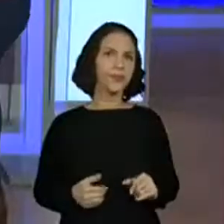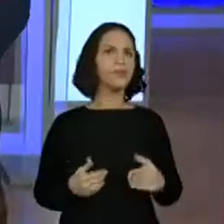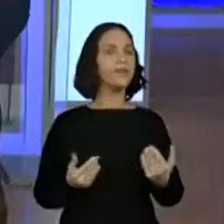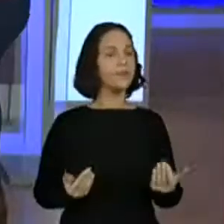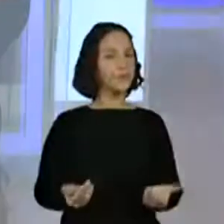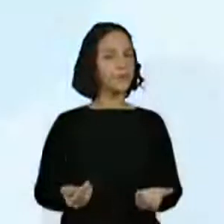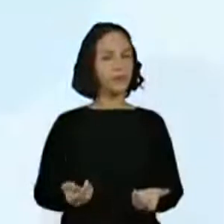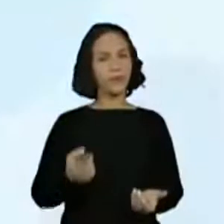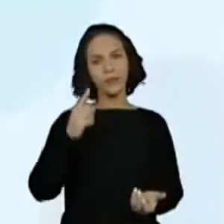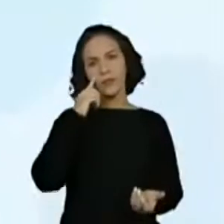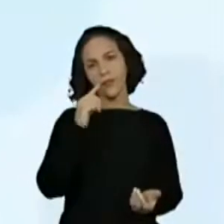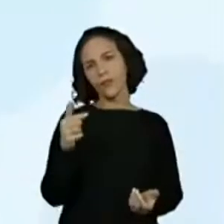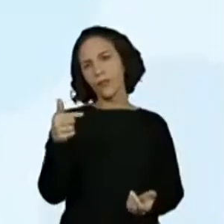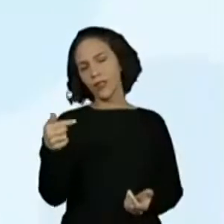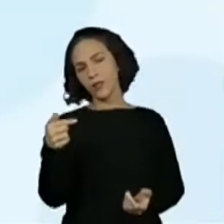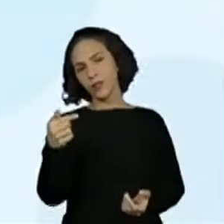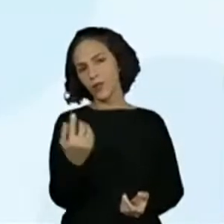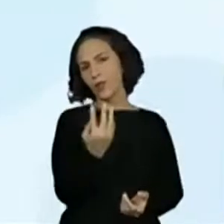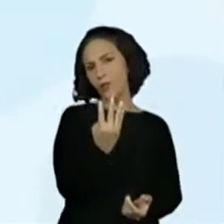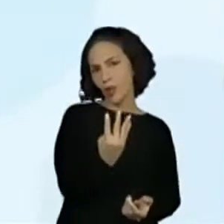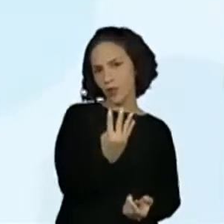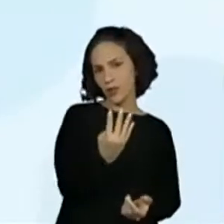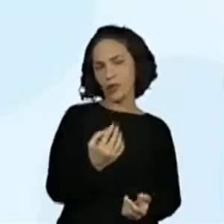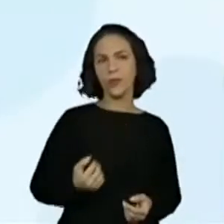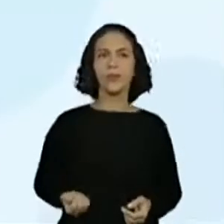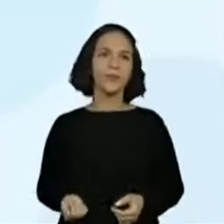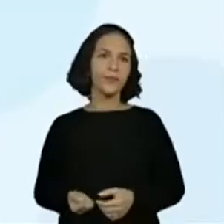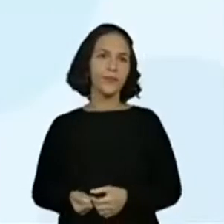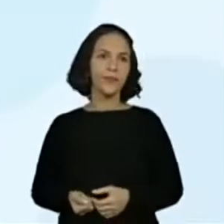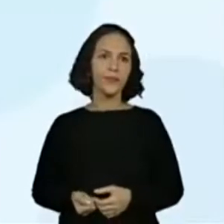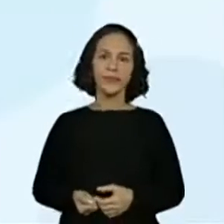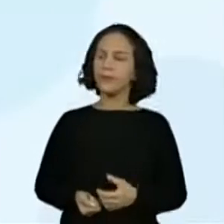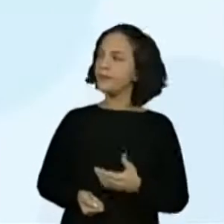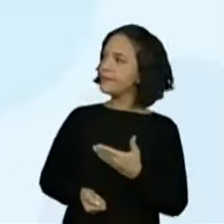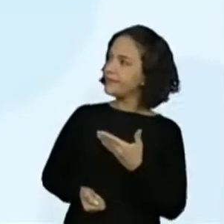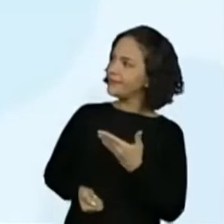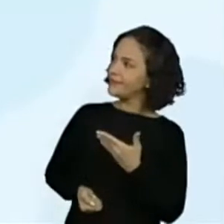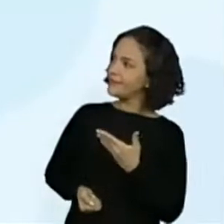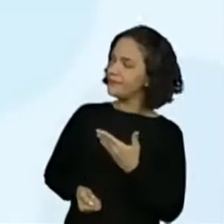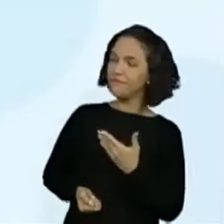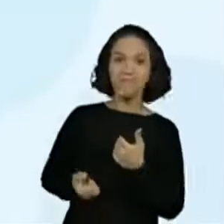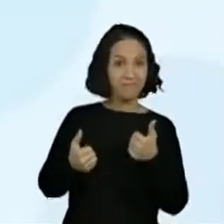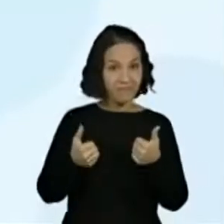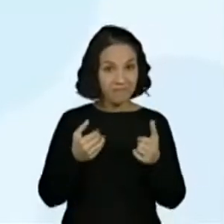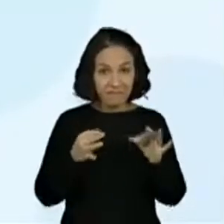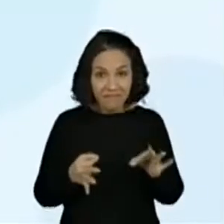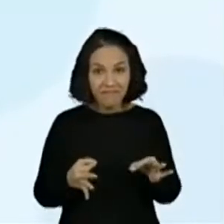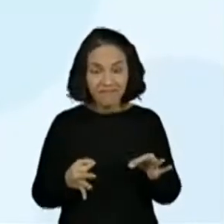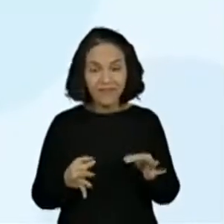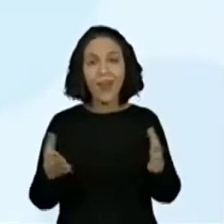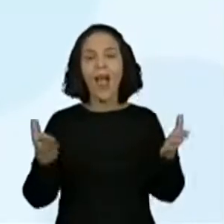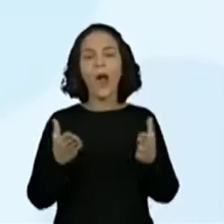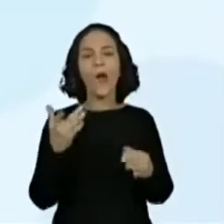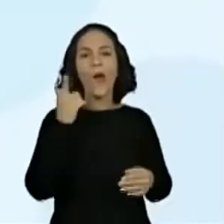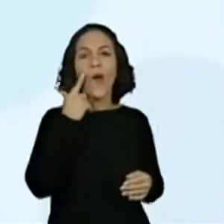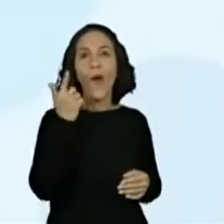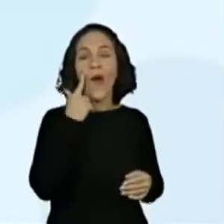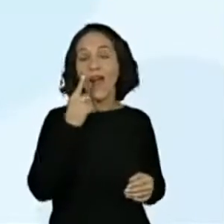7 e o 4, ou 74. Legal. Muito Agora, bom. O